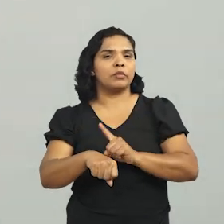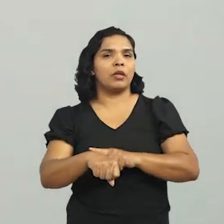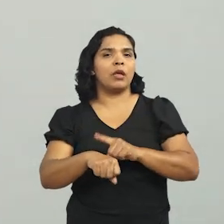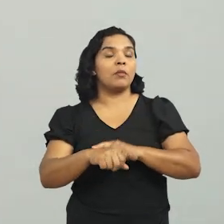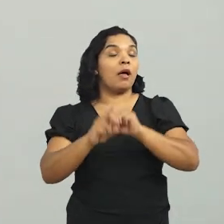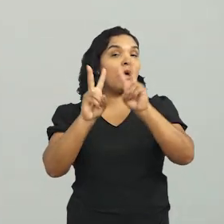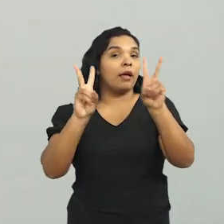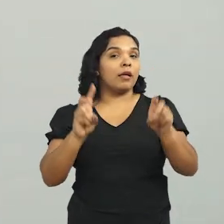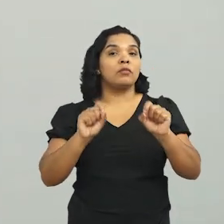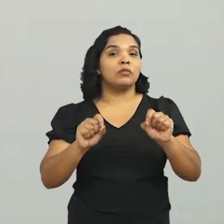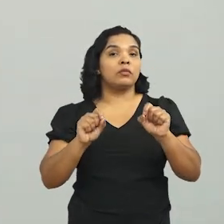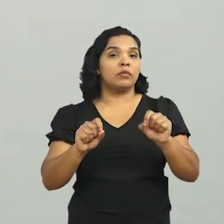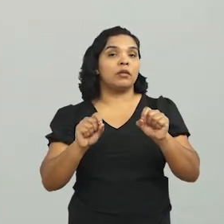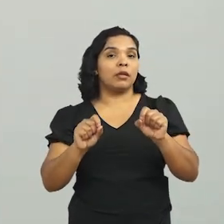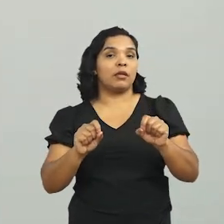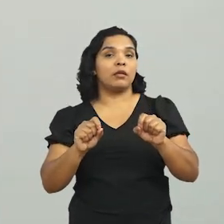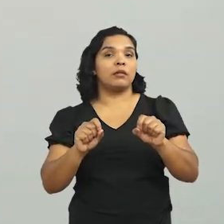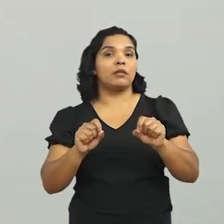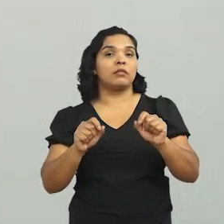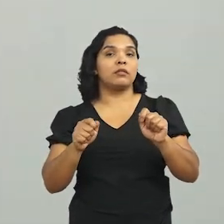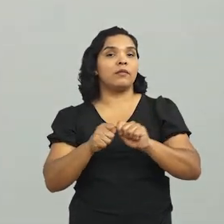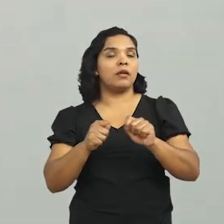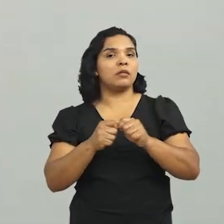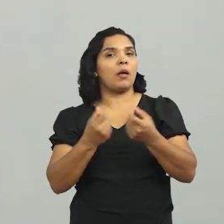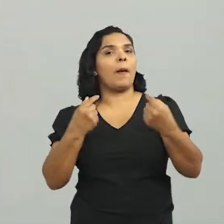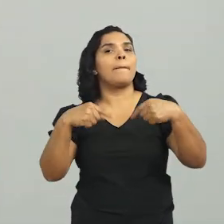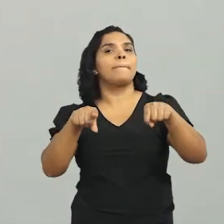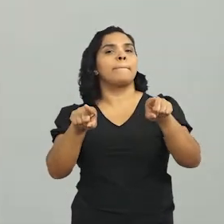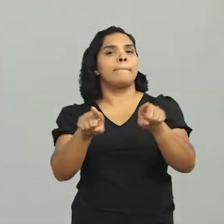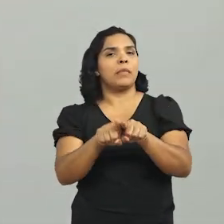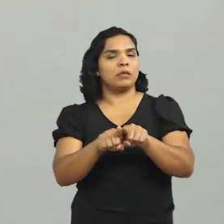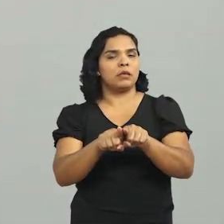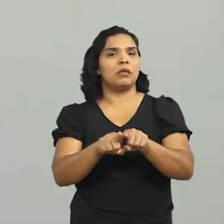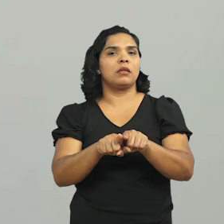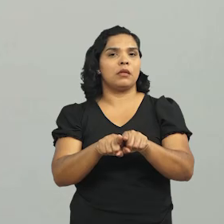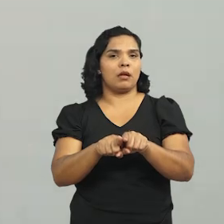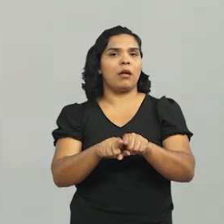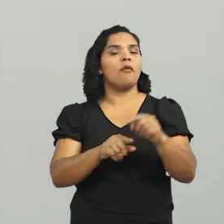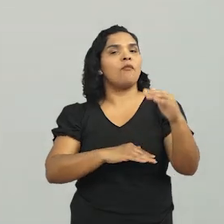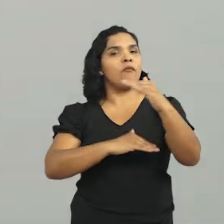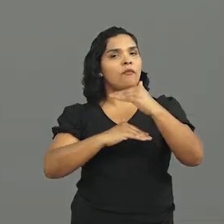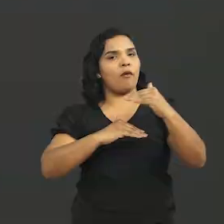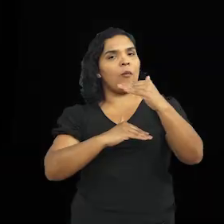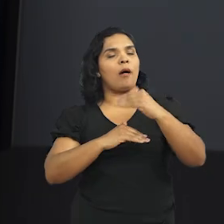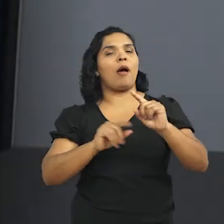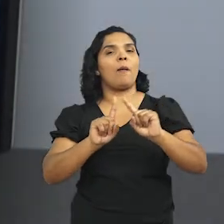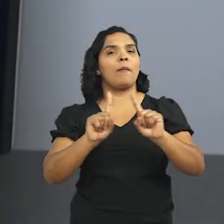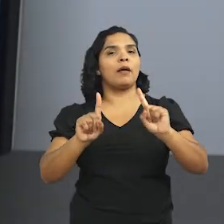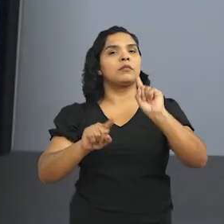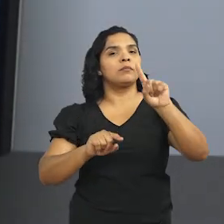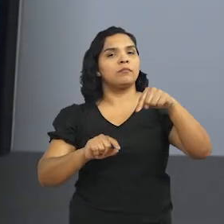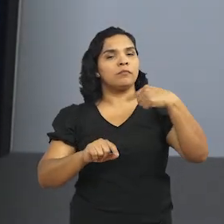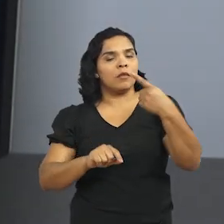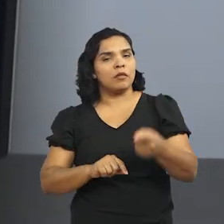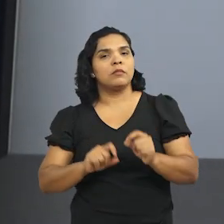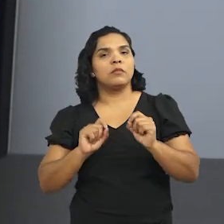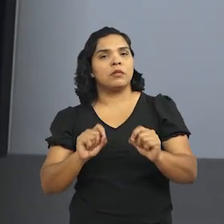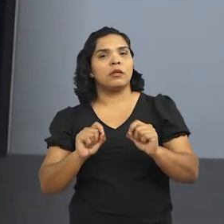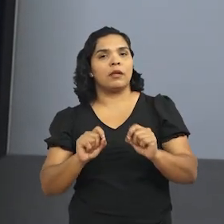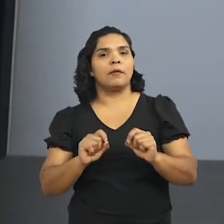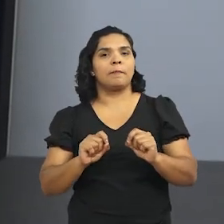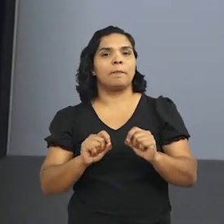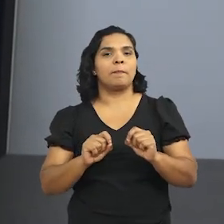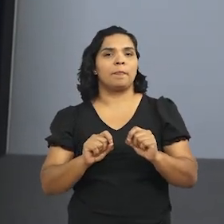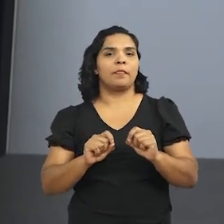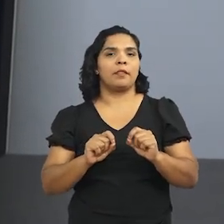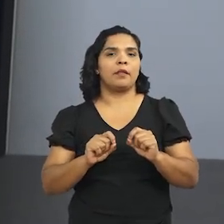é a questão aí de estabelecer, né, realmente uma parceria formal, etc. Mas o próximo passo